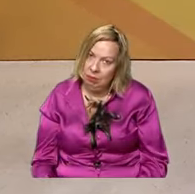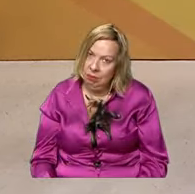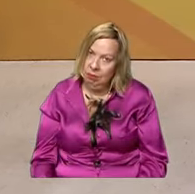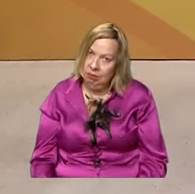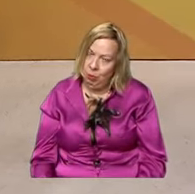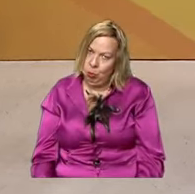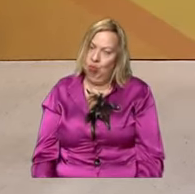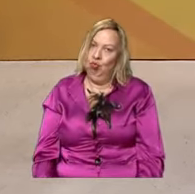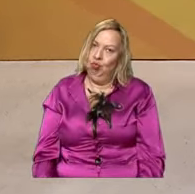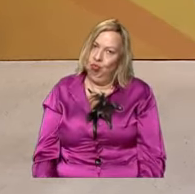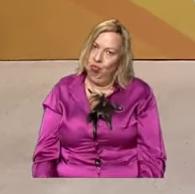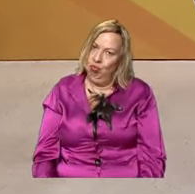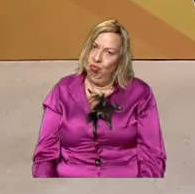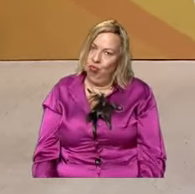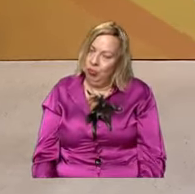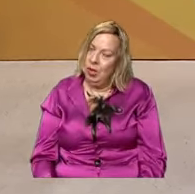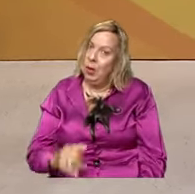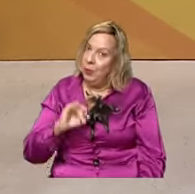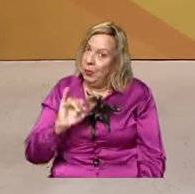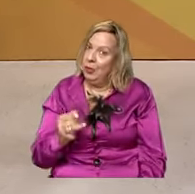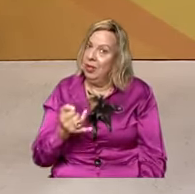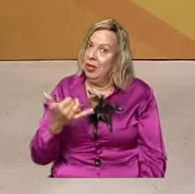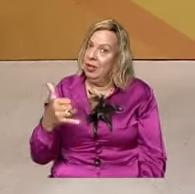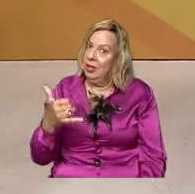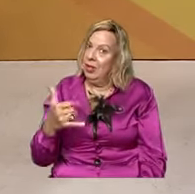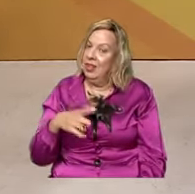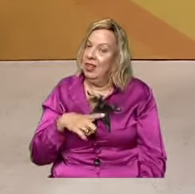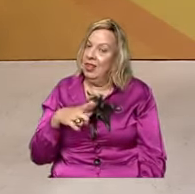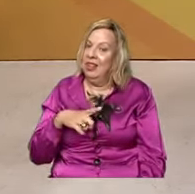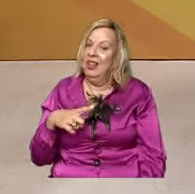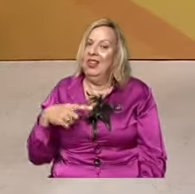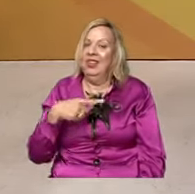relação. Então pega agora o celular, aproveita. O arroba